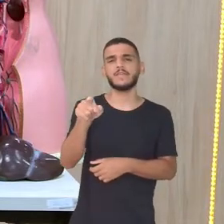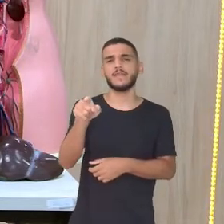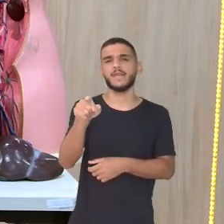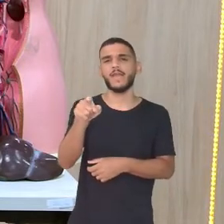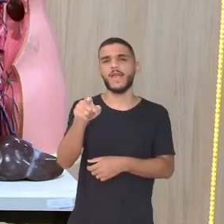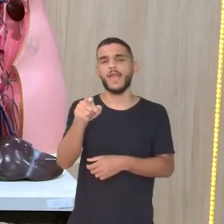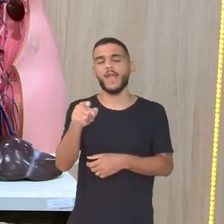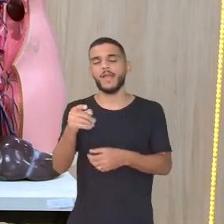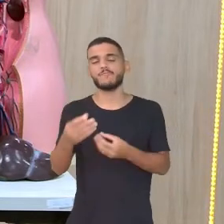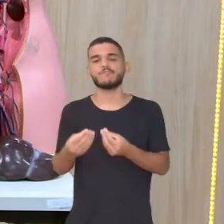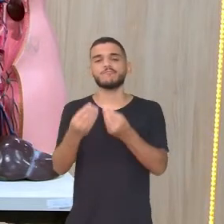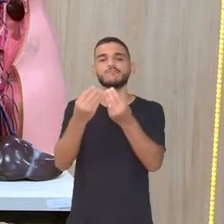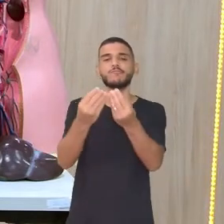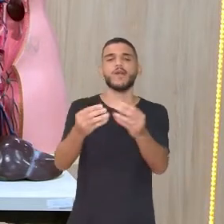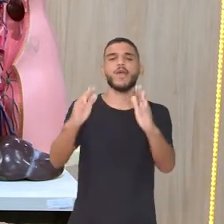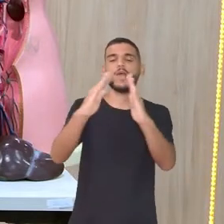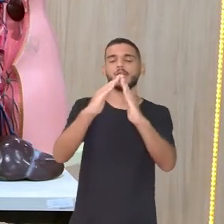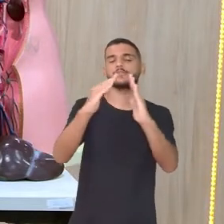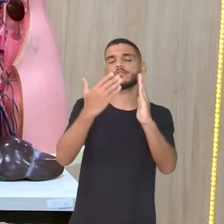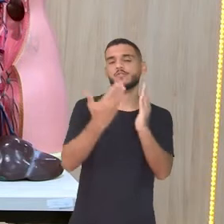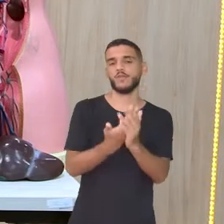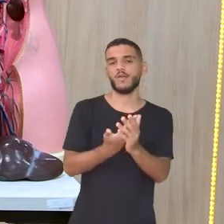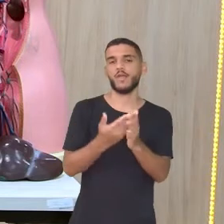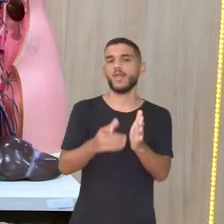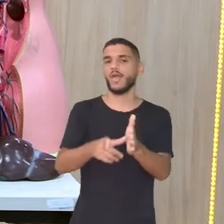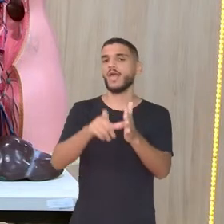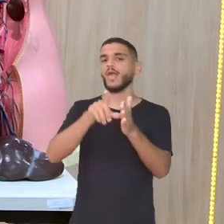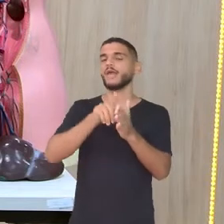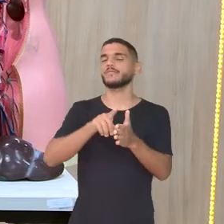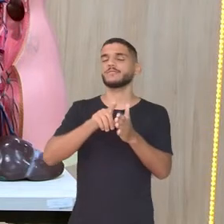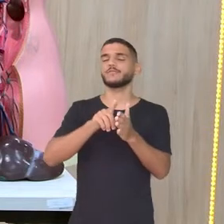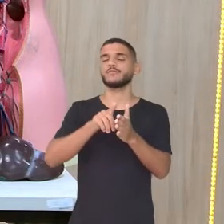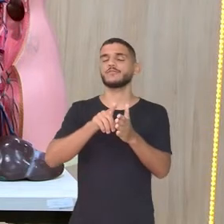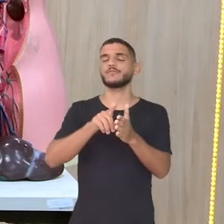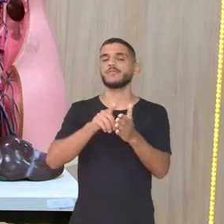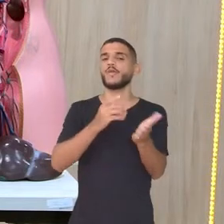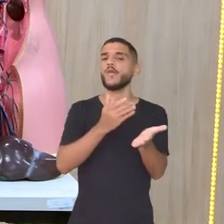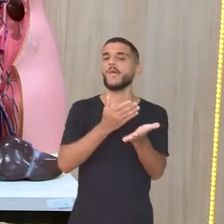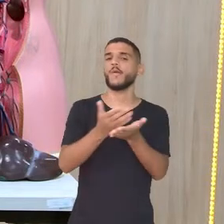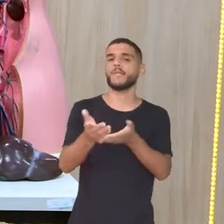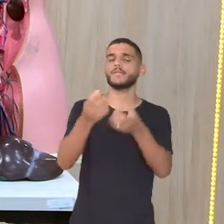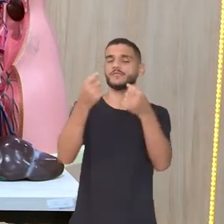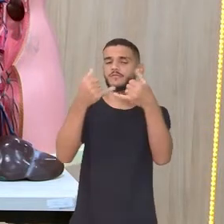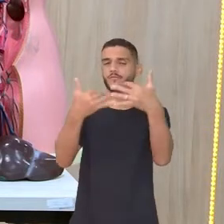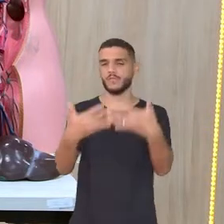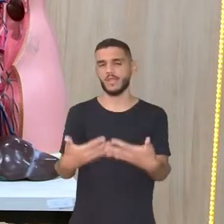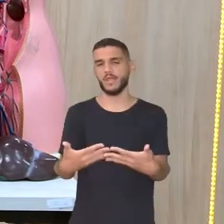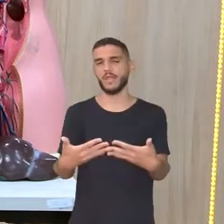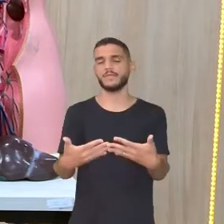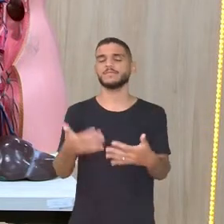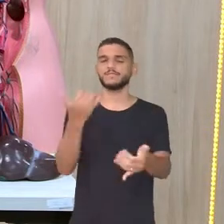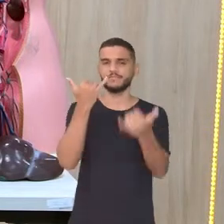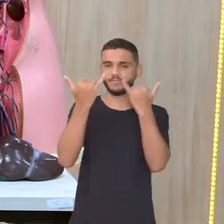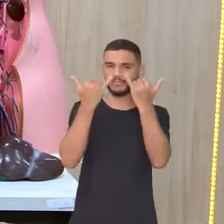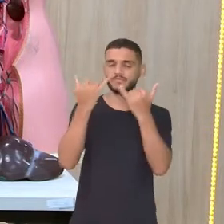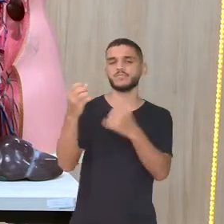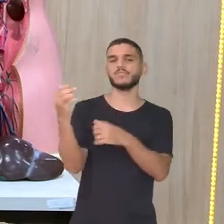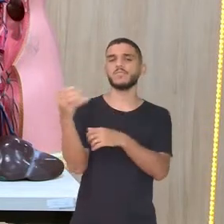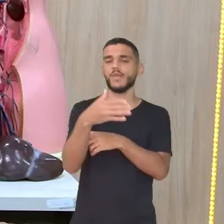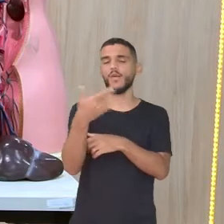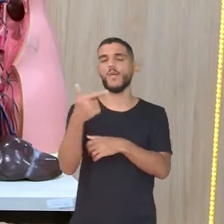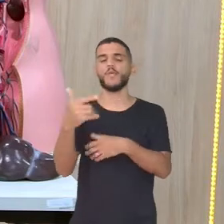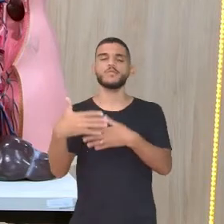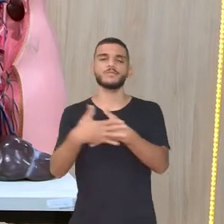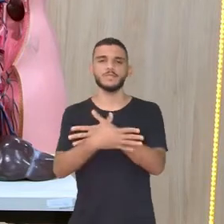até a escola. Mas, antes da gente começar a falar de tudo isso e dar informações novas a respeito de outros